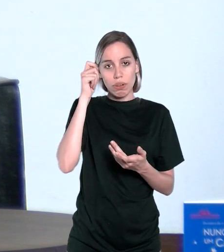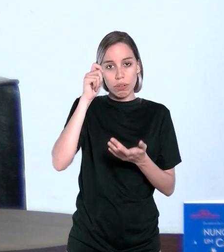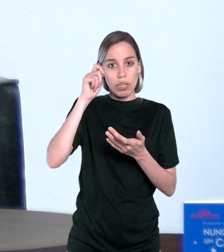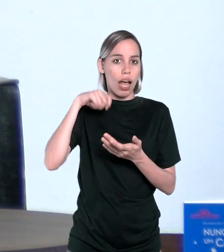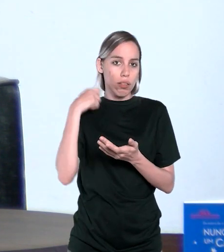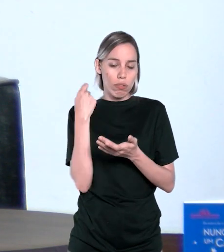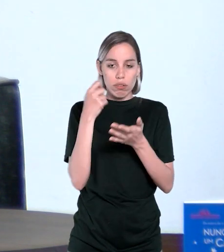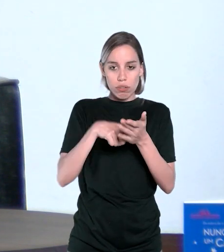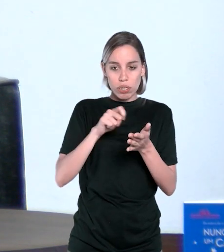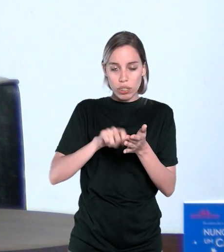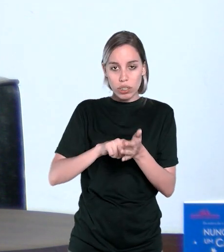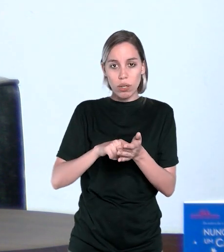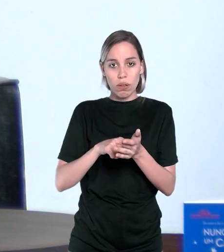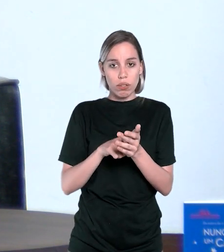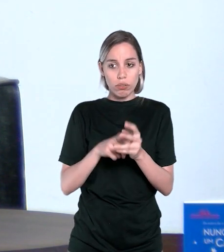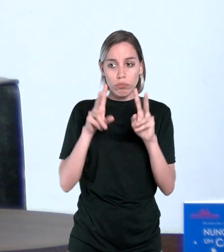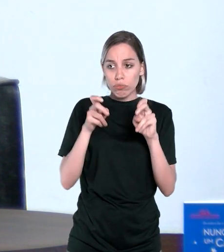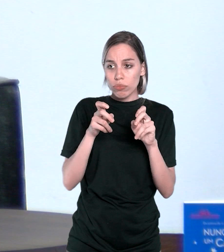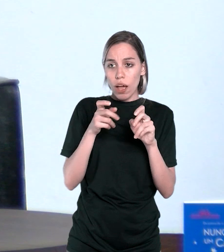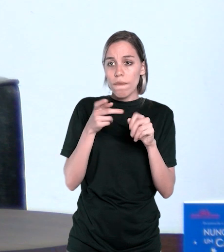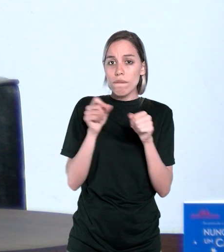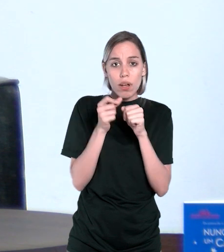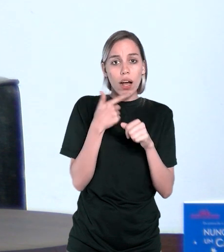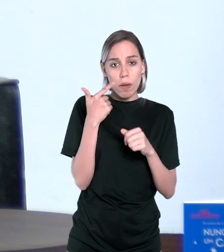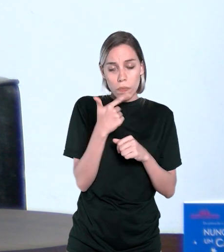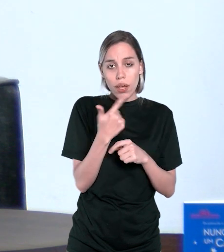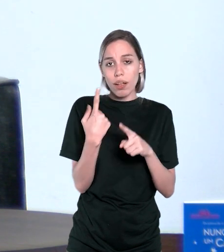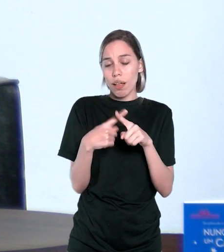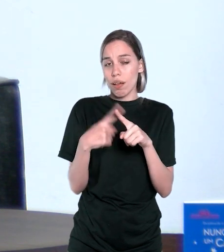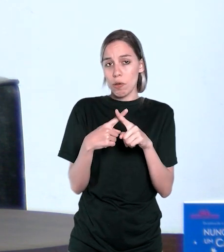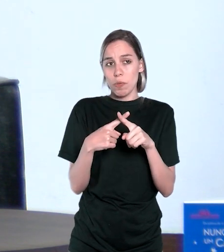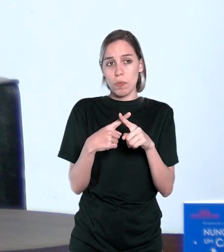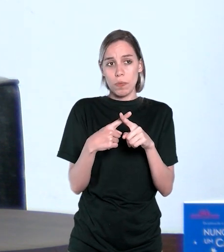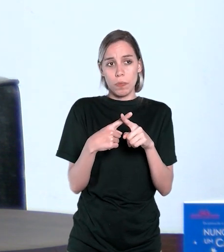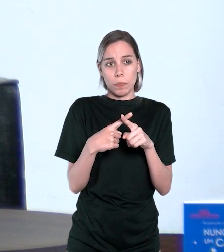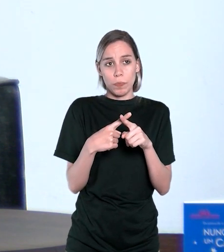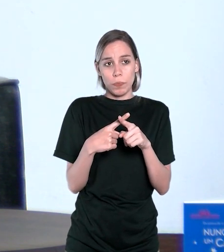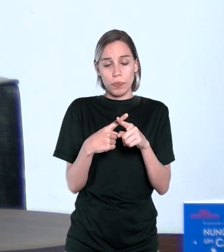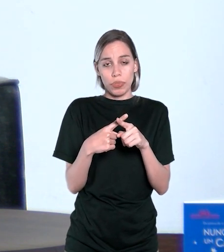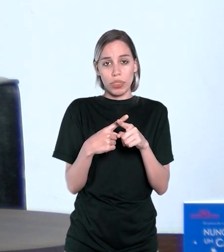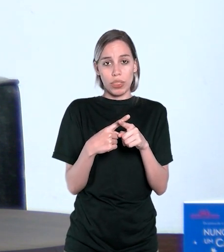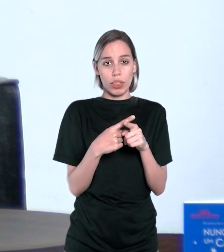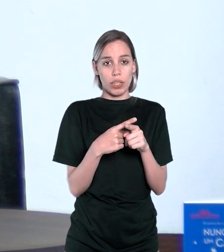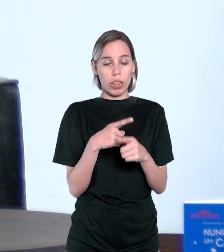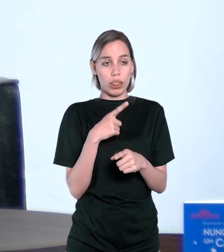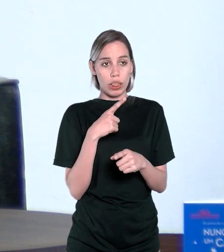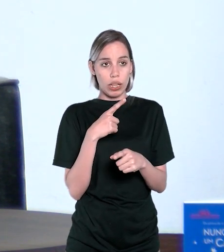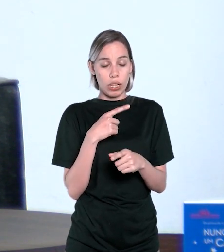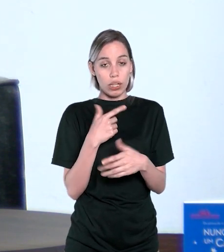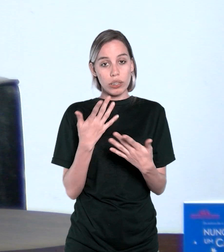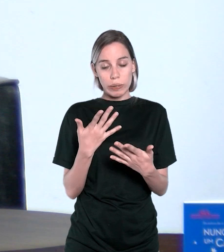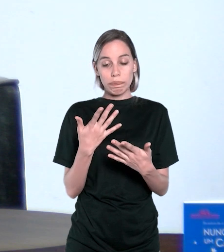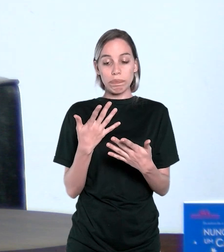fala sobre essas mulheres e que realmente foi feito um pouco antes desse movimento, né? E que eu me